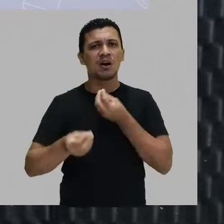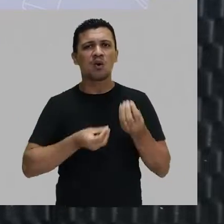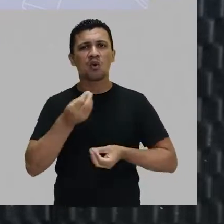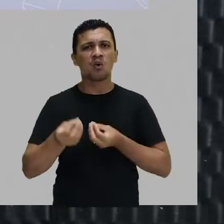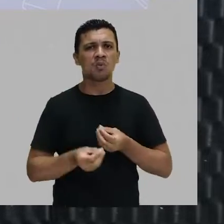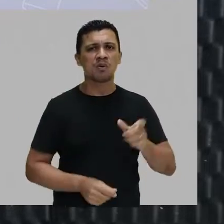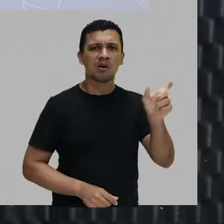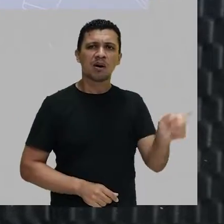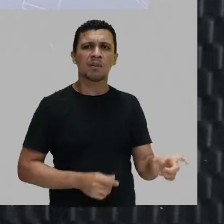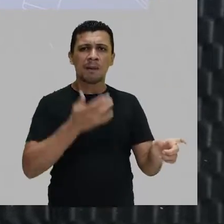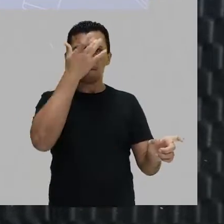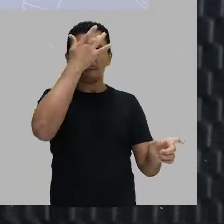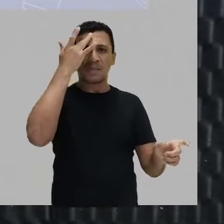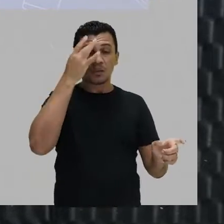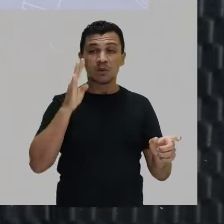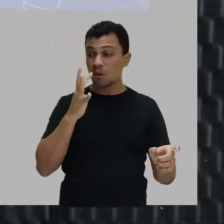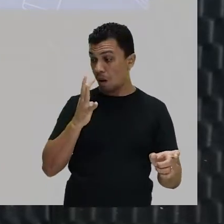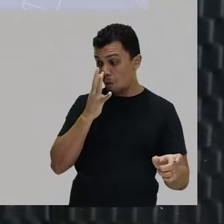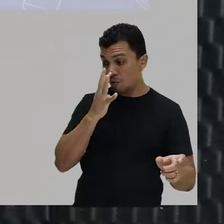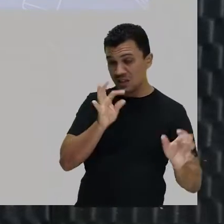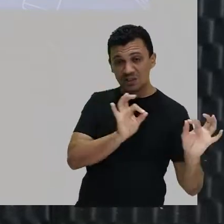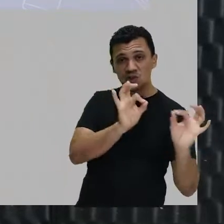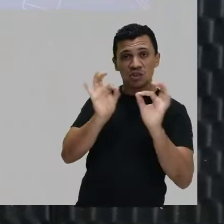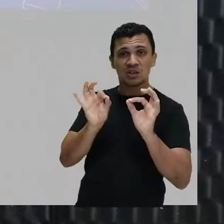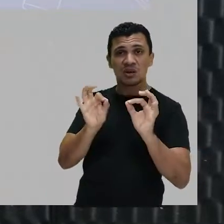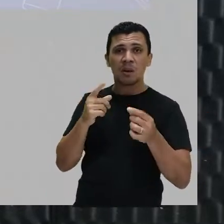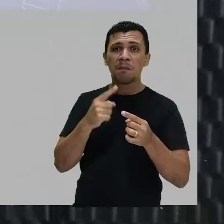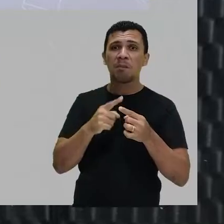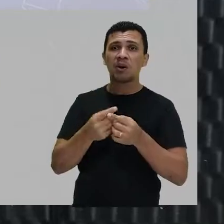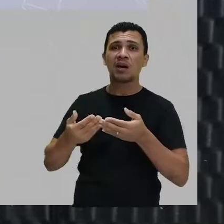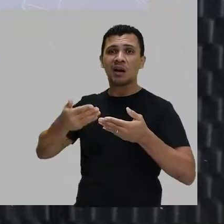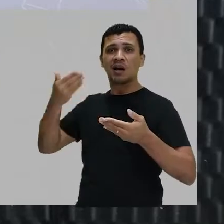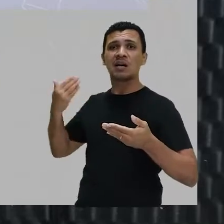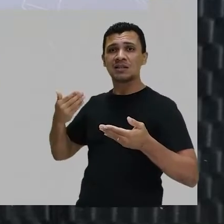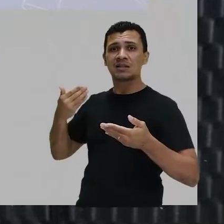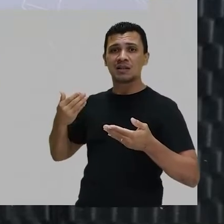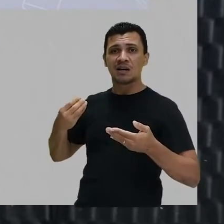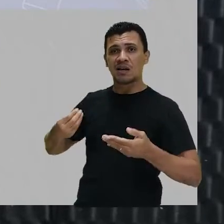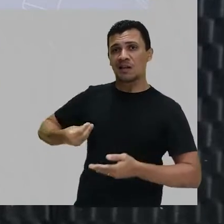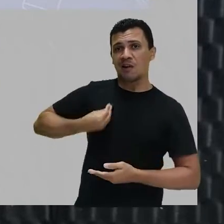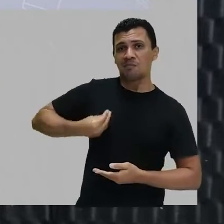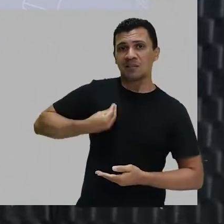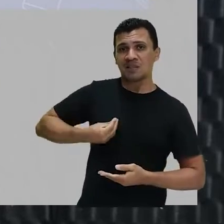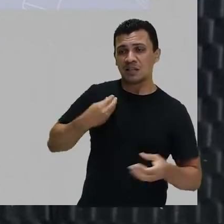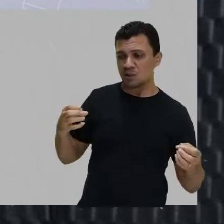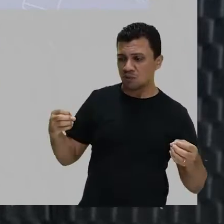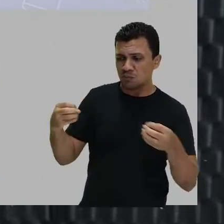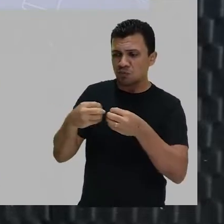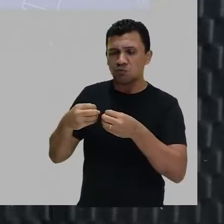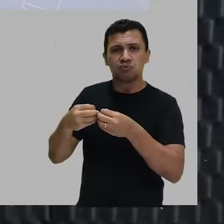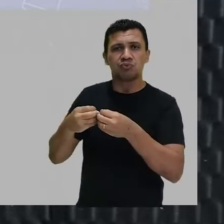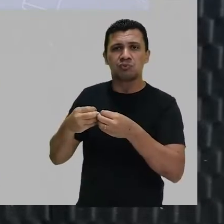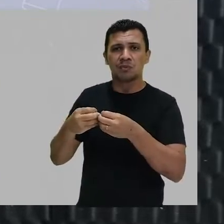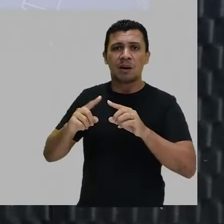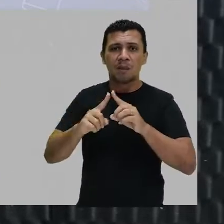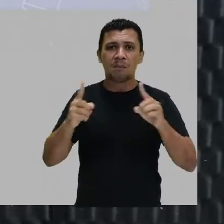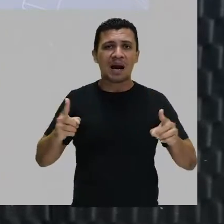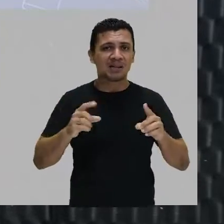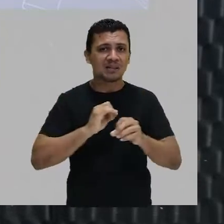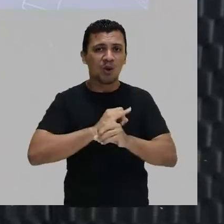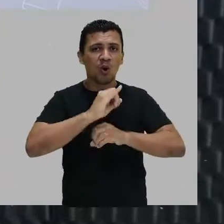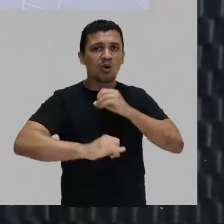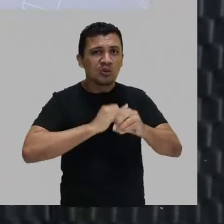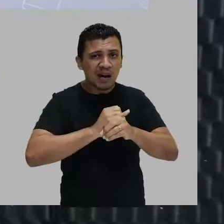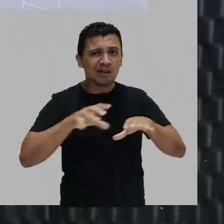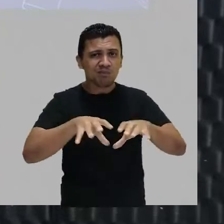o público, né, porque a plateia que era viva, intensa, estava presente naquele lugar, ela já não está mais. Né? Estamos